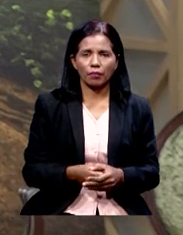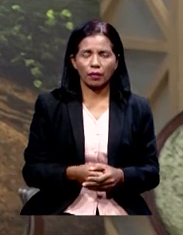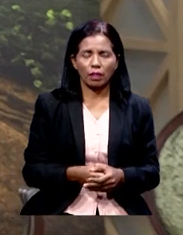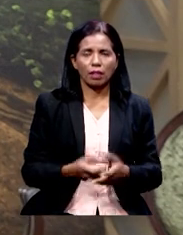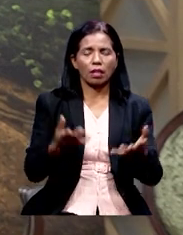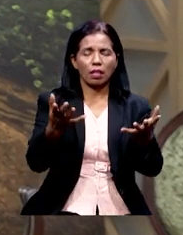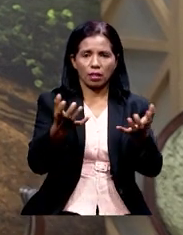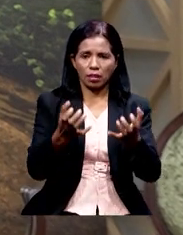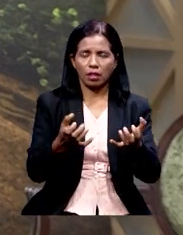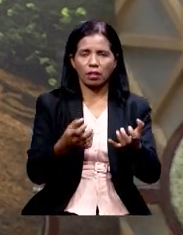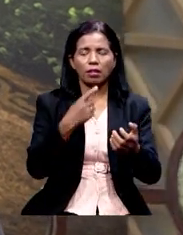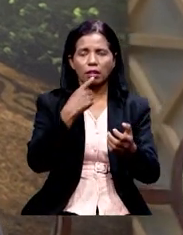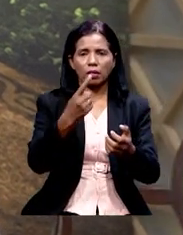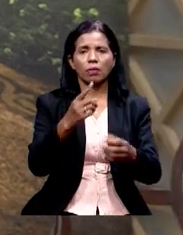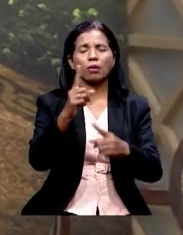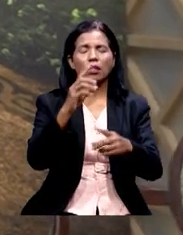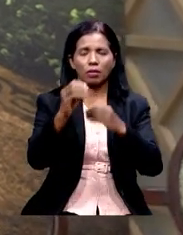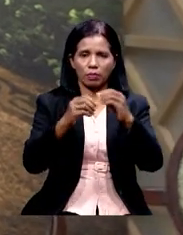interfere, faleva, e dané.